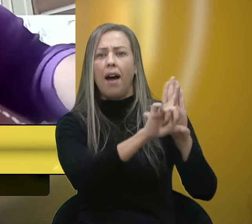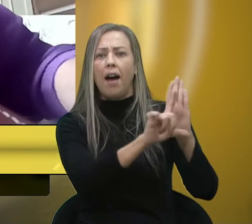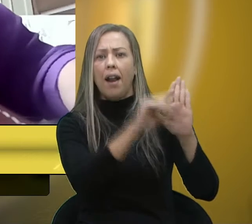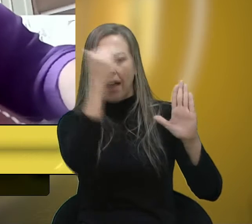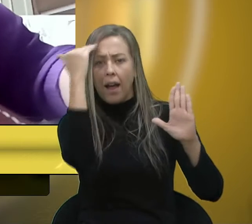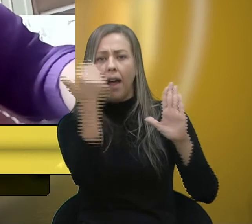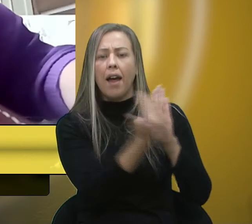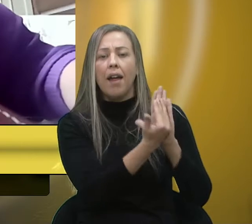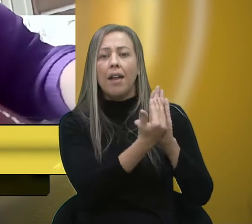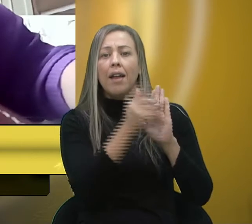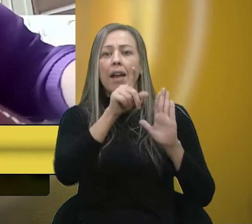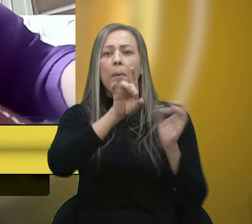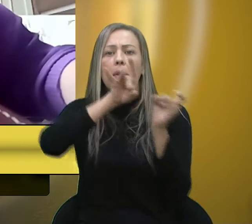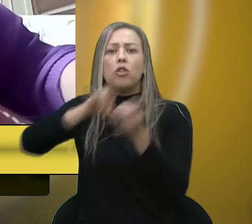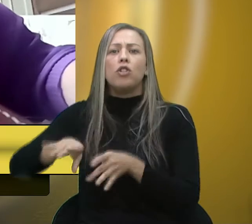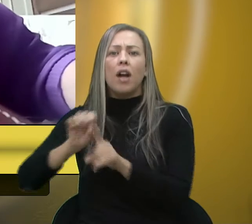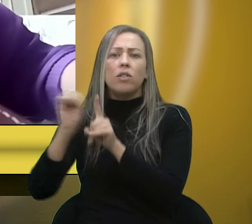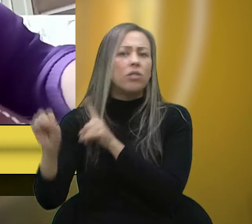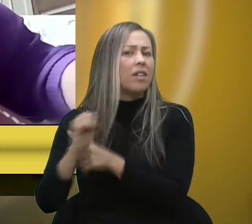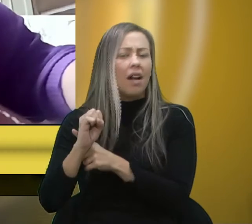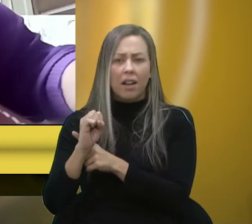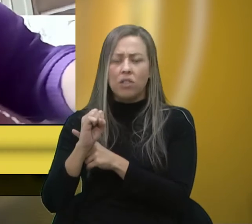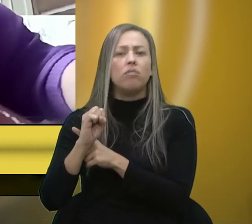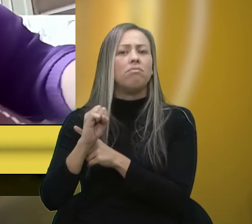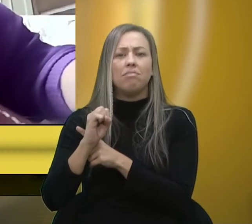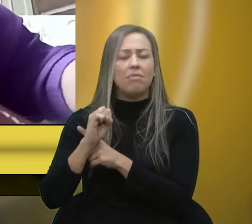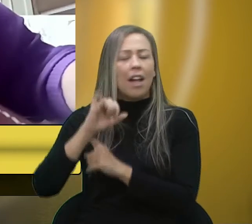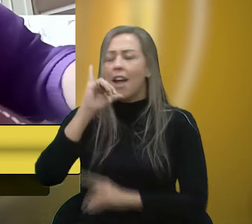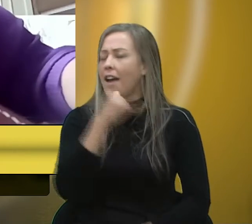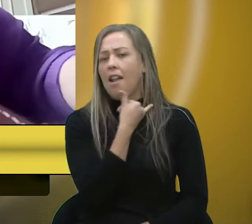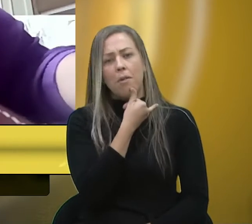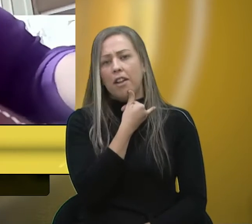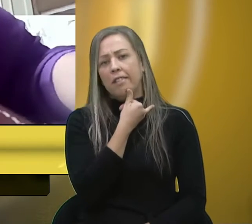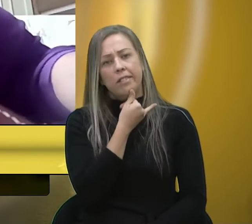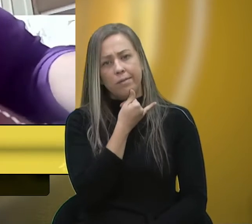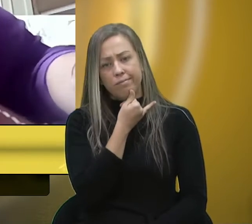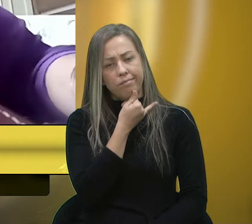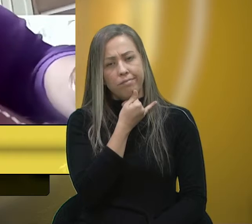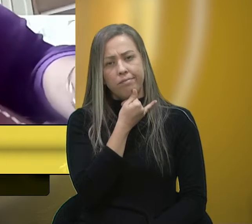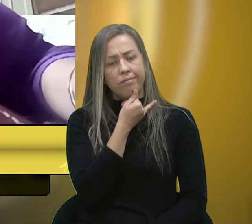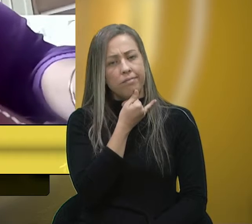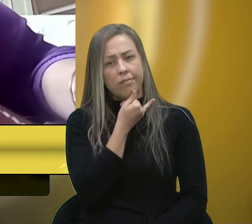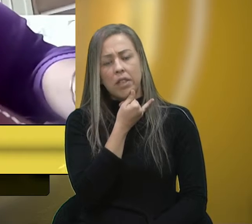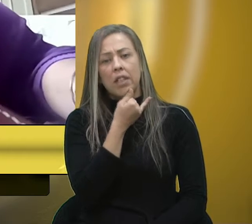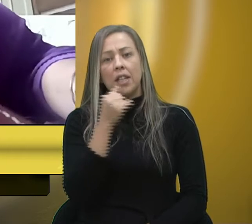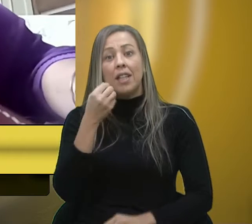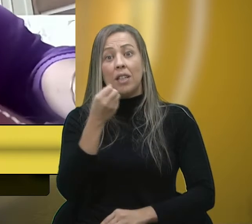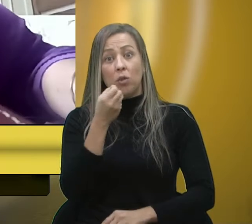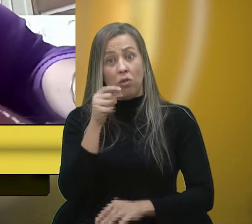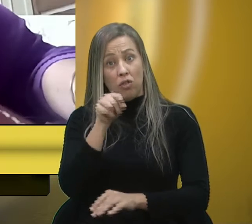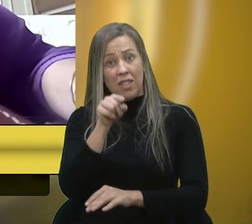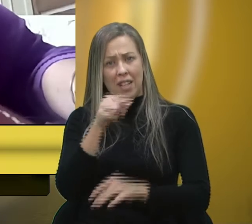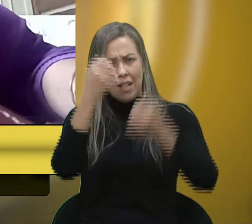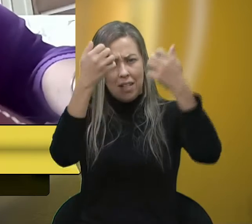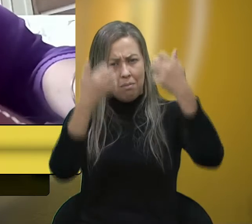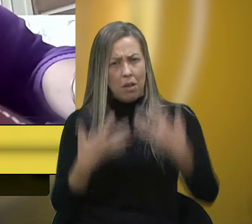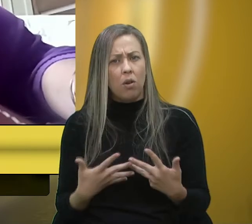uma sociedade, é lamentável, é lamentável. E quando o senhor coloca que as